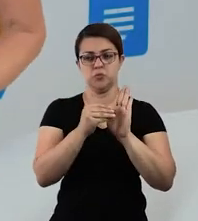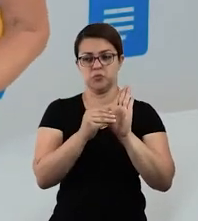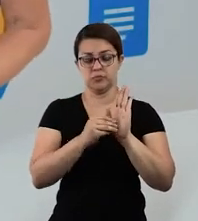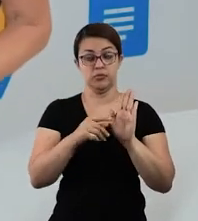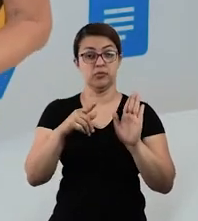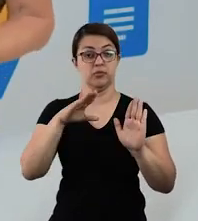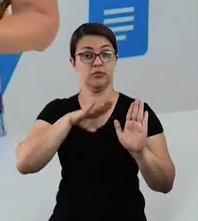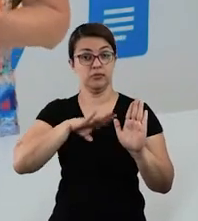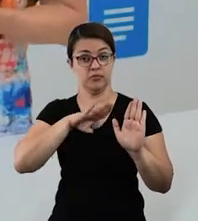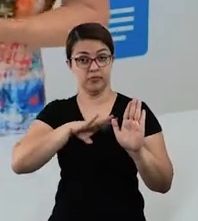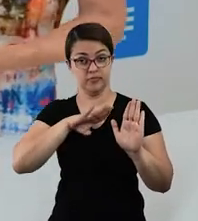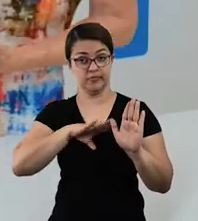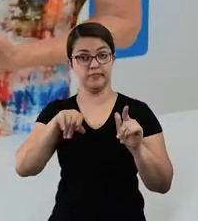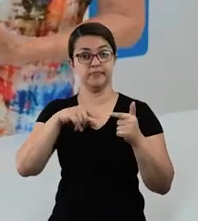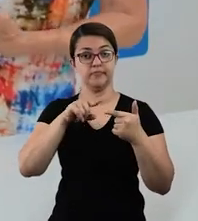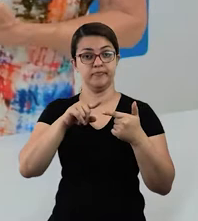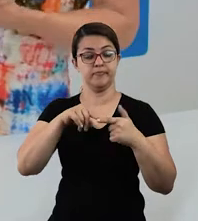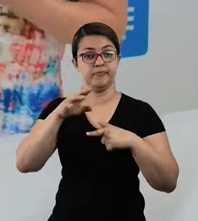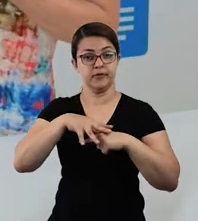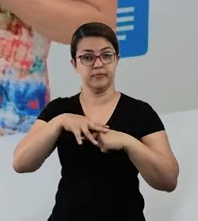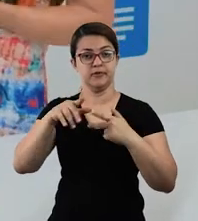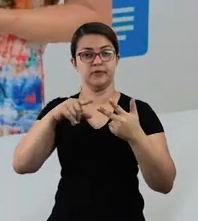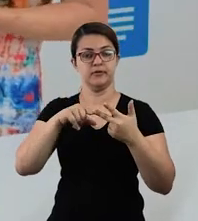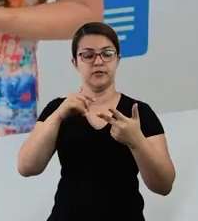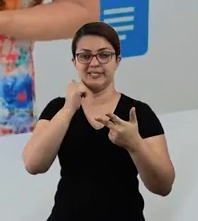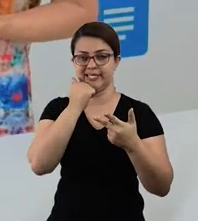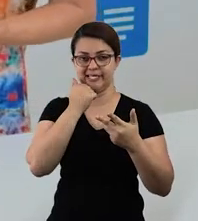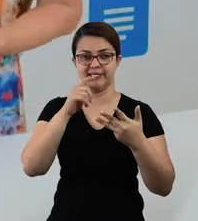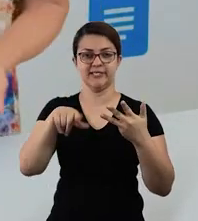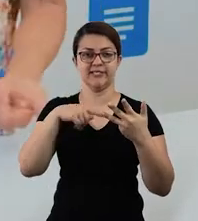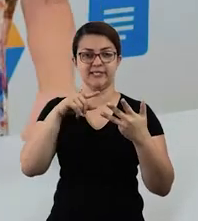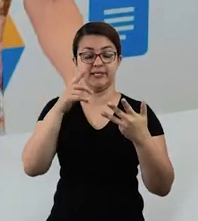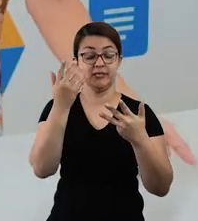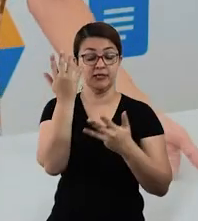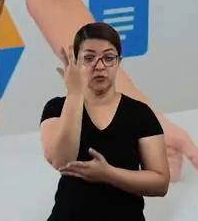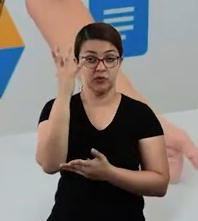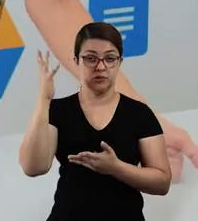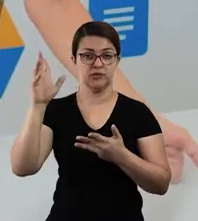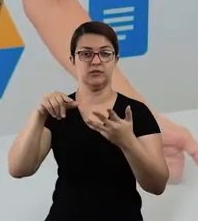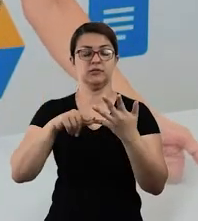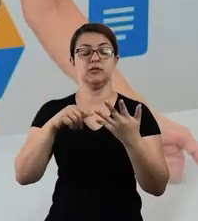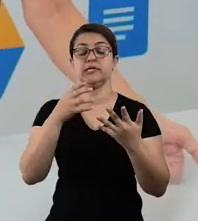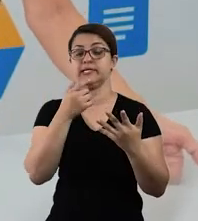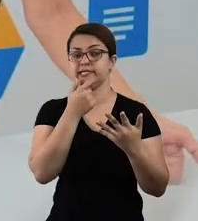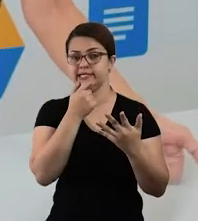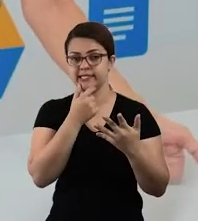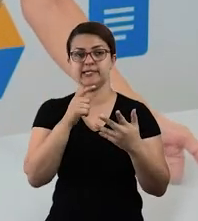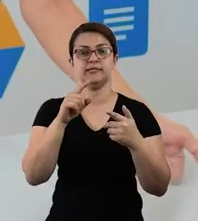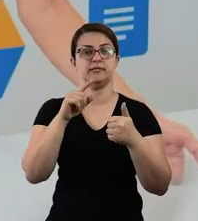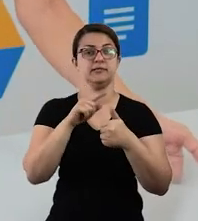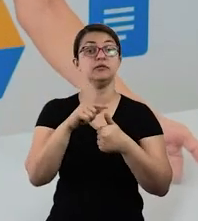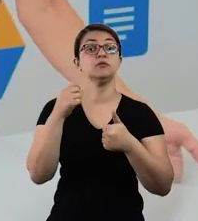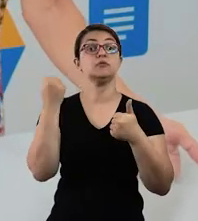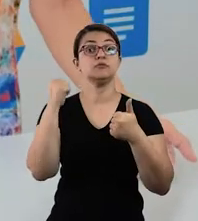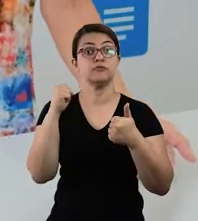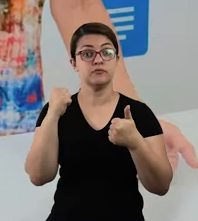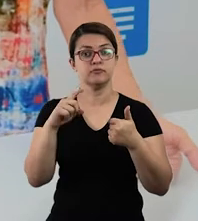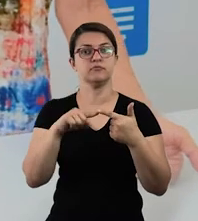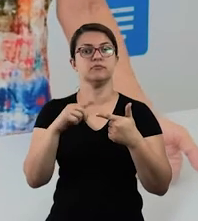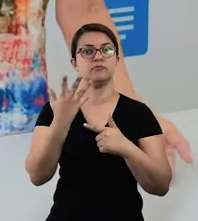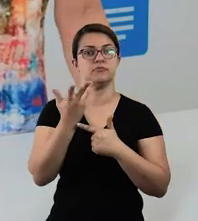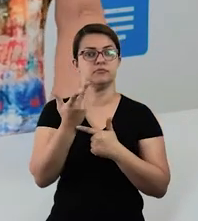você tem língua portuguesa, matemática, ciências da natureza, inglês, educação